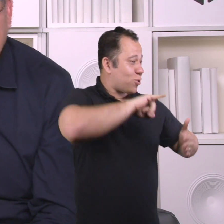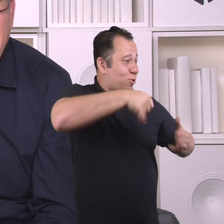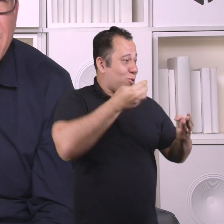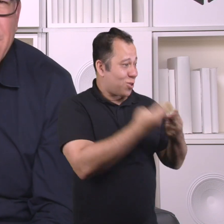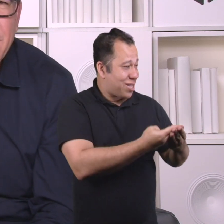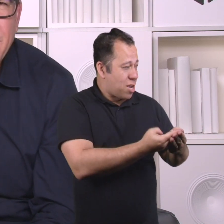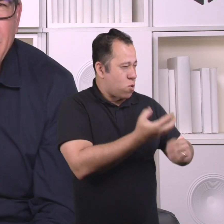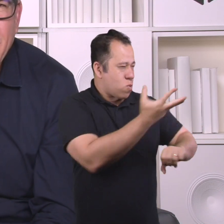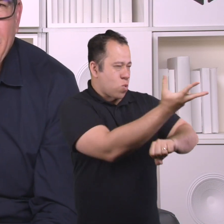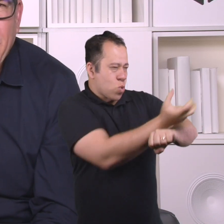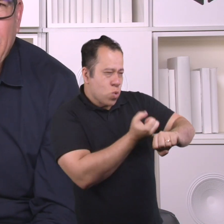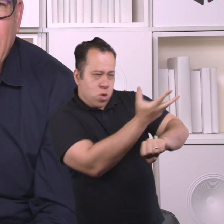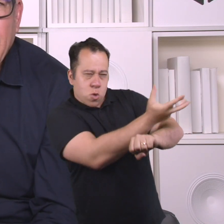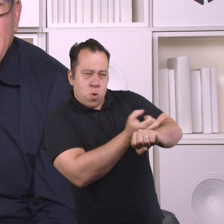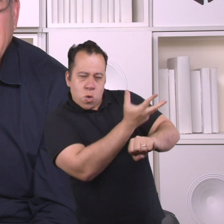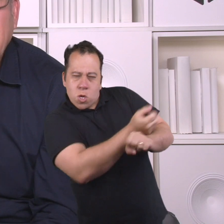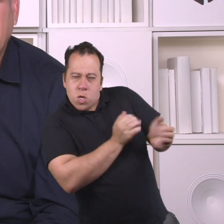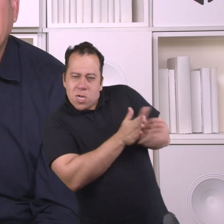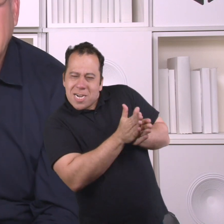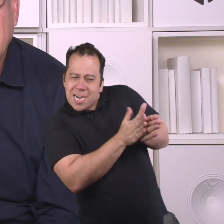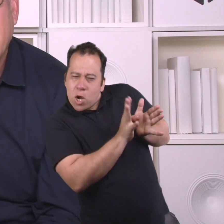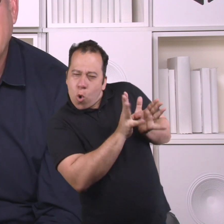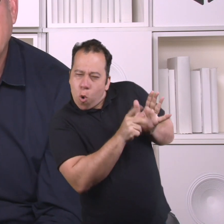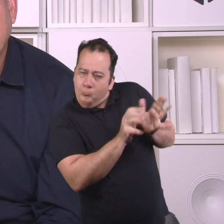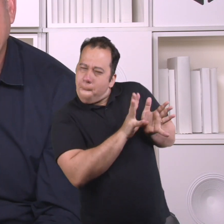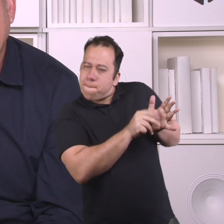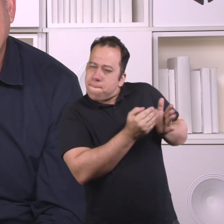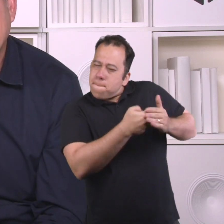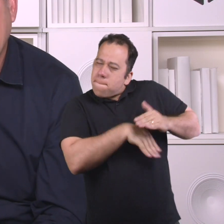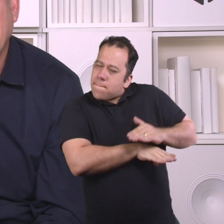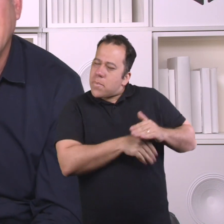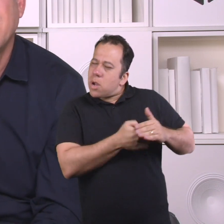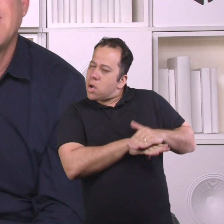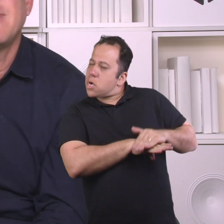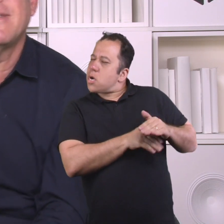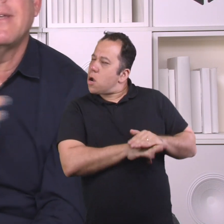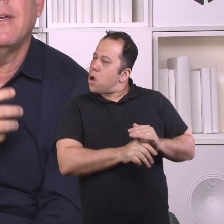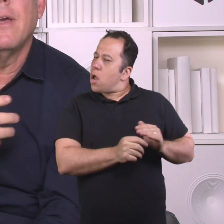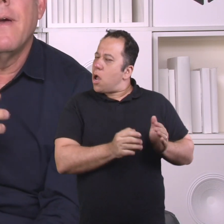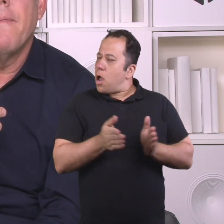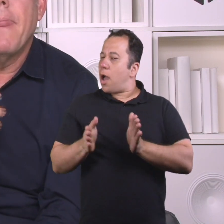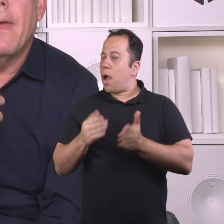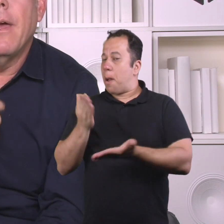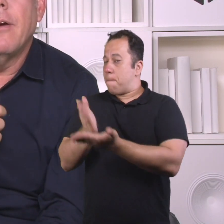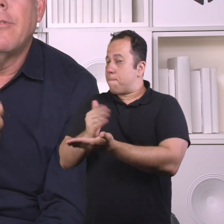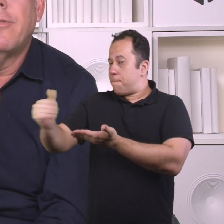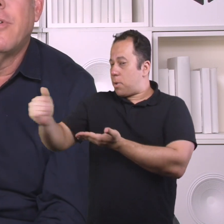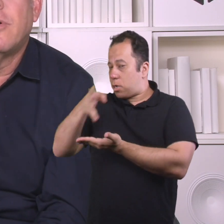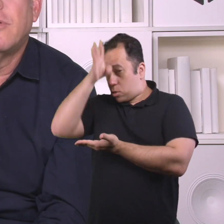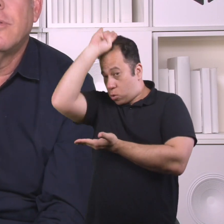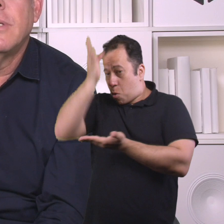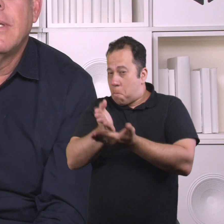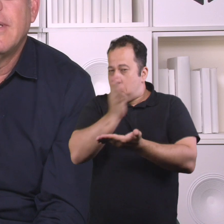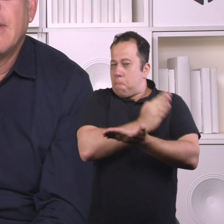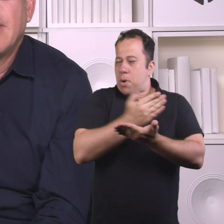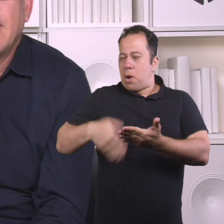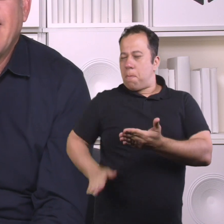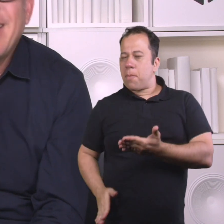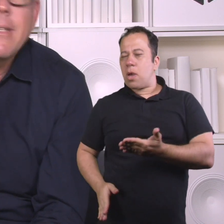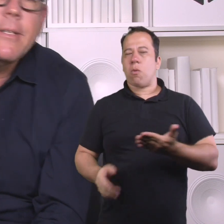era desonesto. E quando ele se encontra com Jesus, Zaqueu diz assim: eu vou